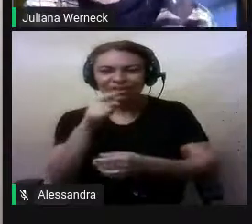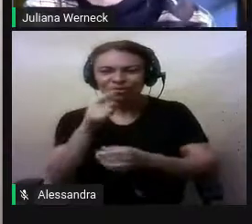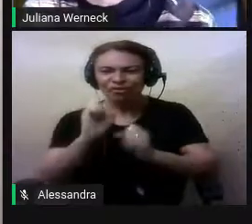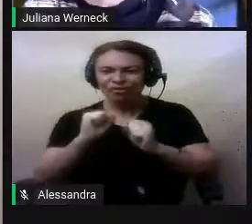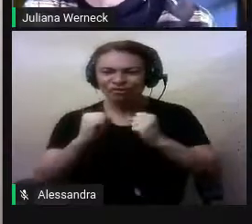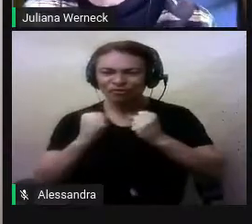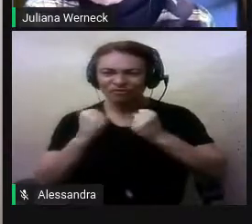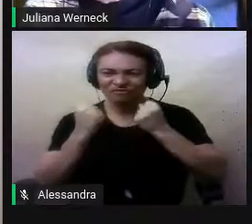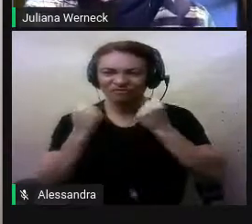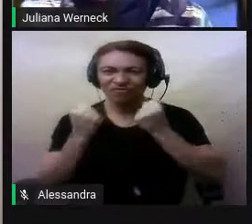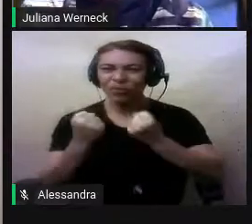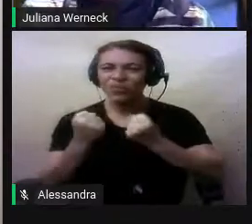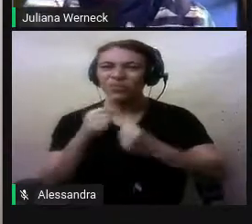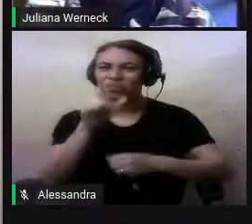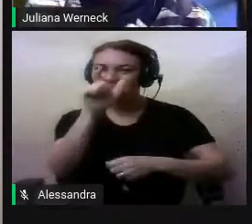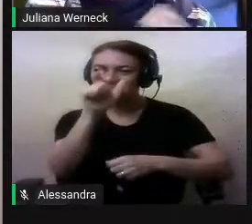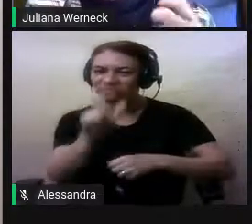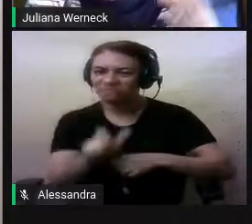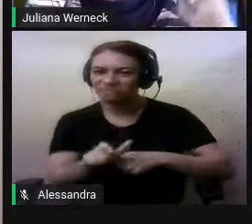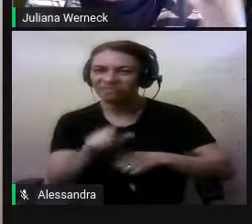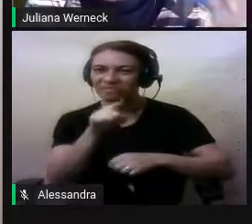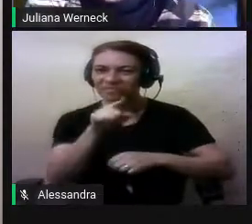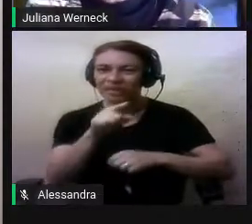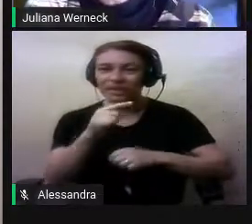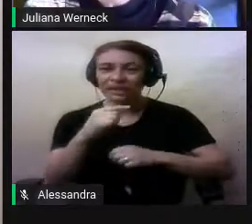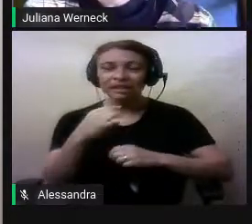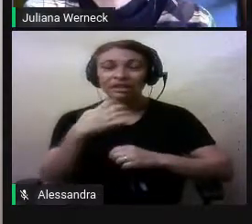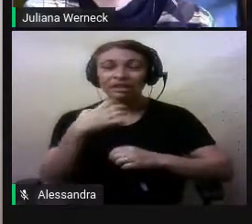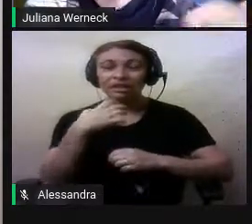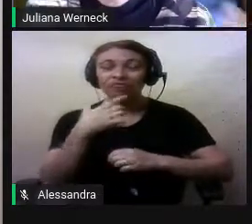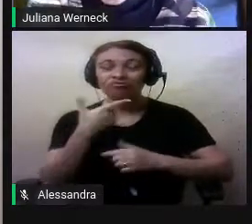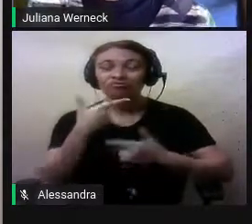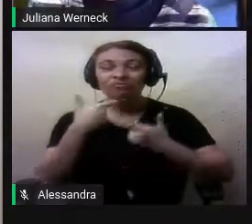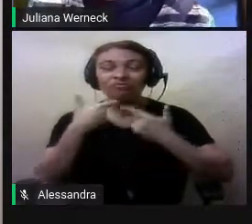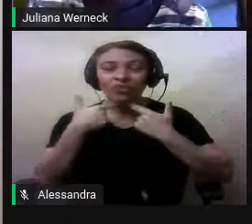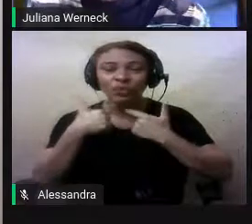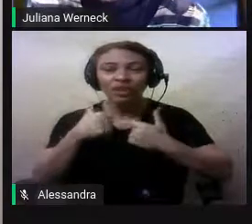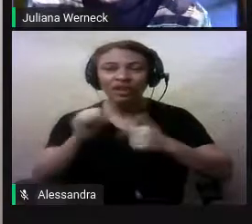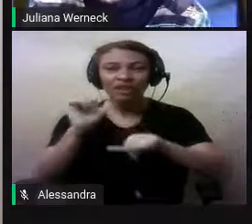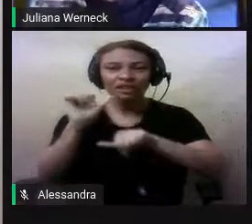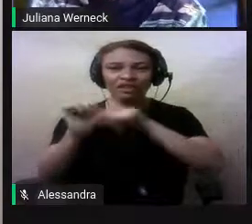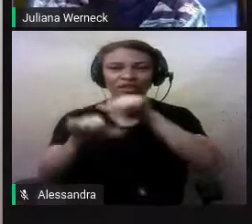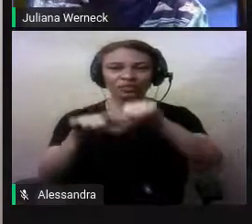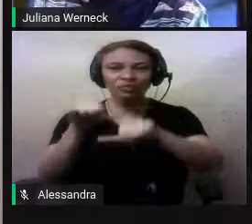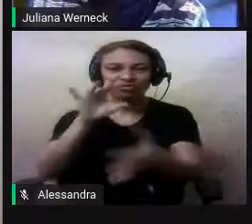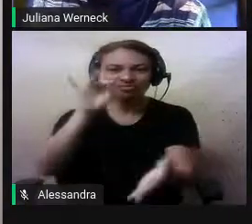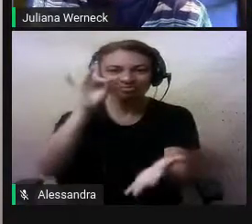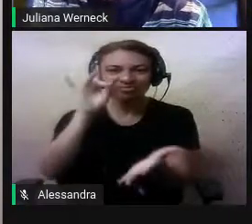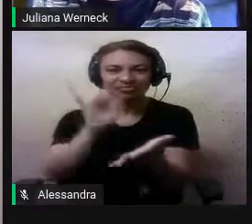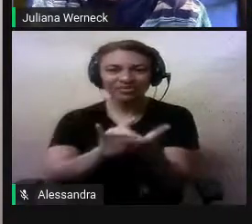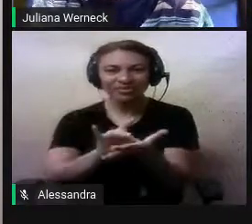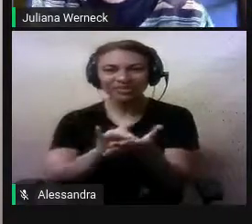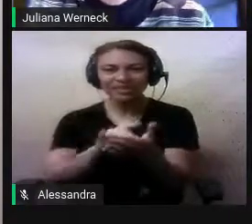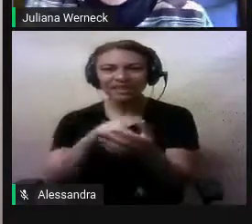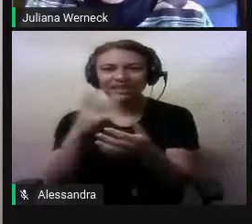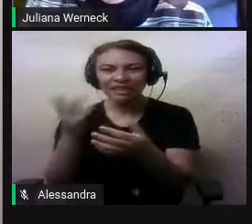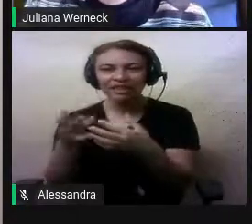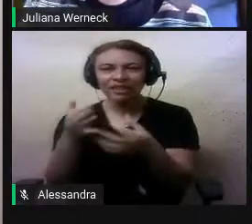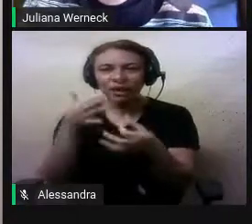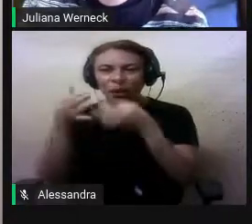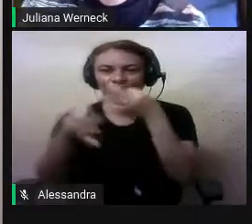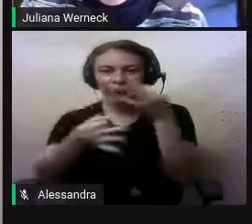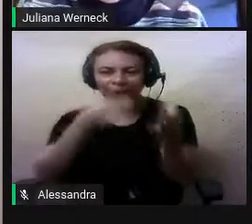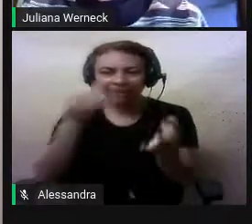fibra, né? Sobre esse poder do desejo, né? De se tornar realidade. Aqui comentários da Corina, da